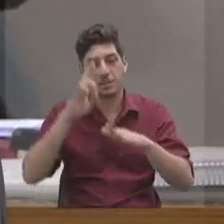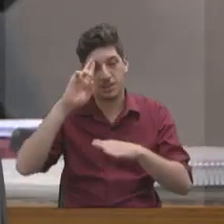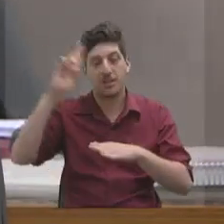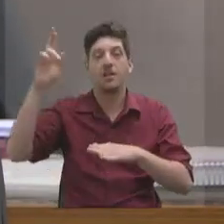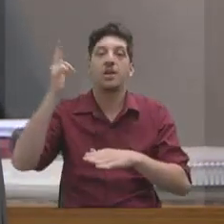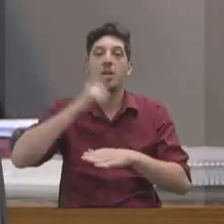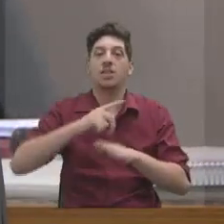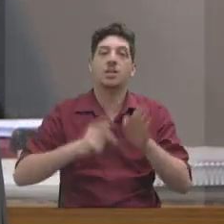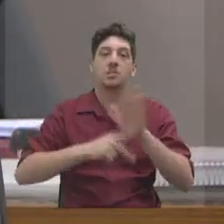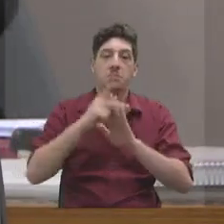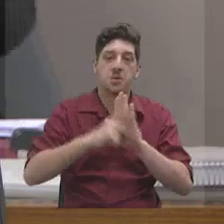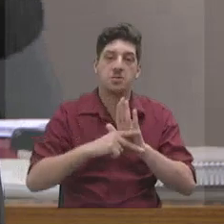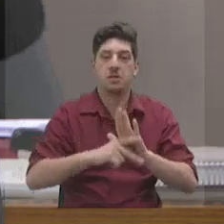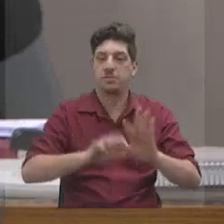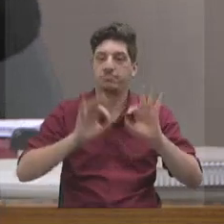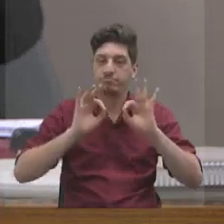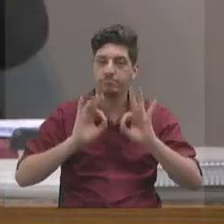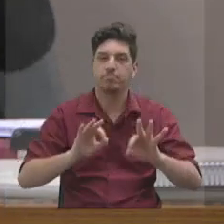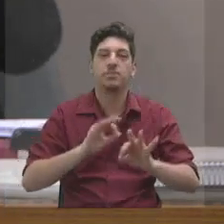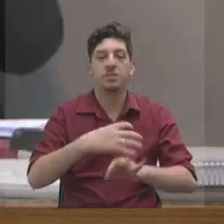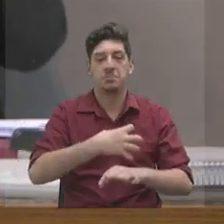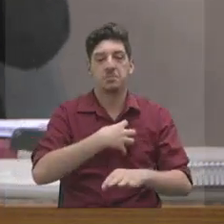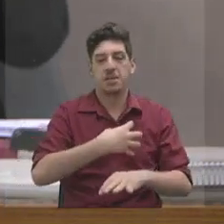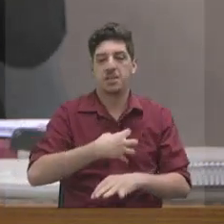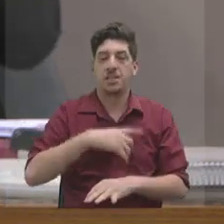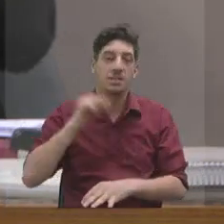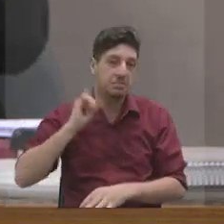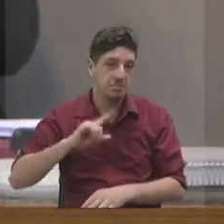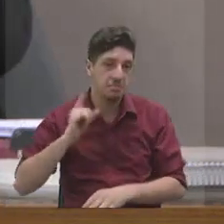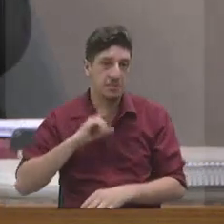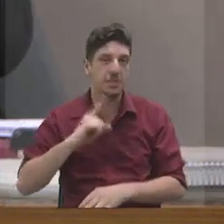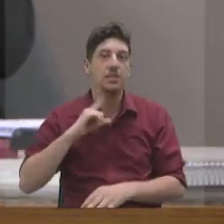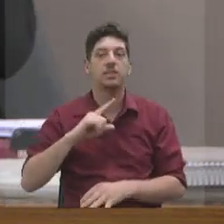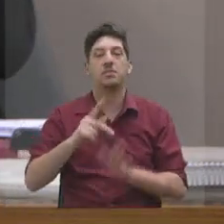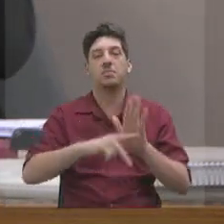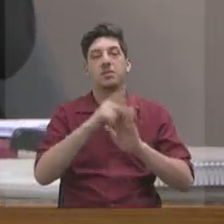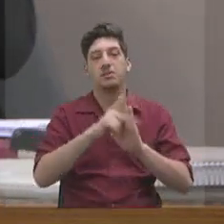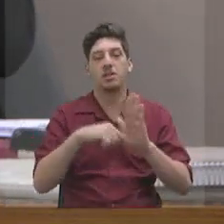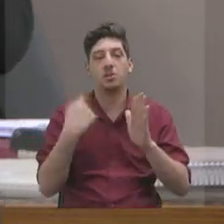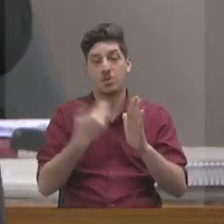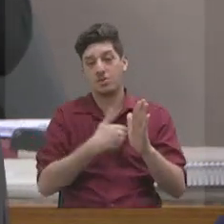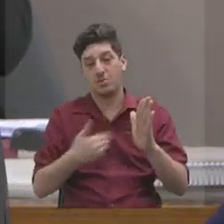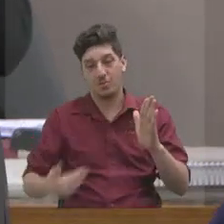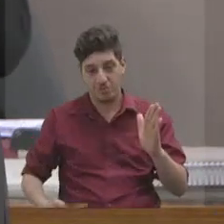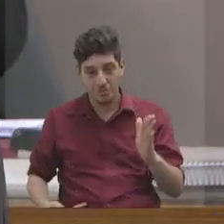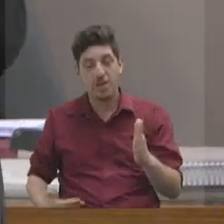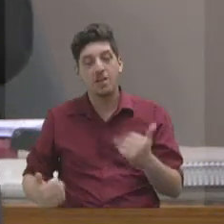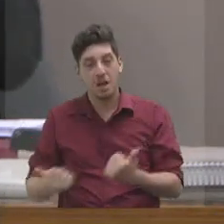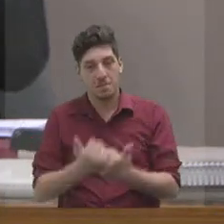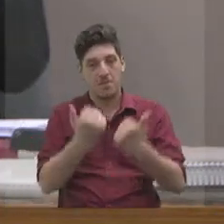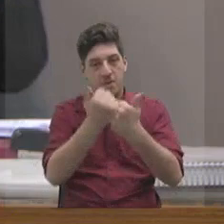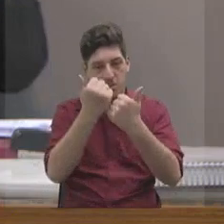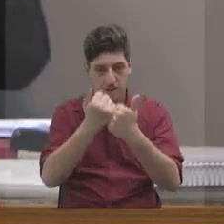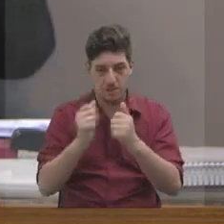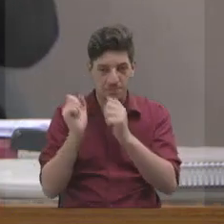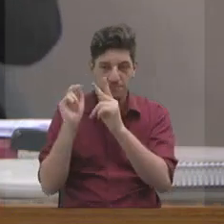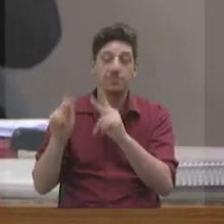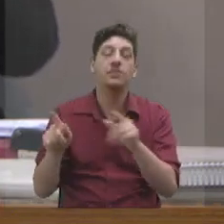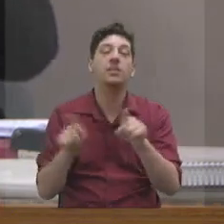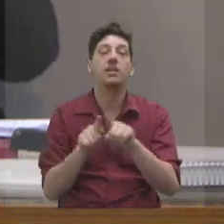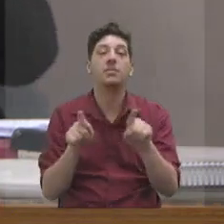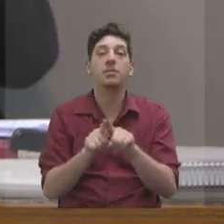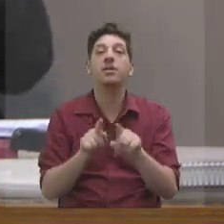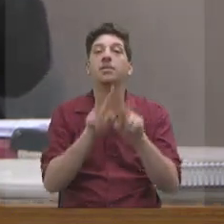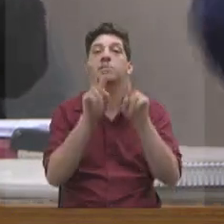projeto também magnitude do projeto da Bahia em Minas então um projeto que tem todo o apoio do Estado também tá certo no que diz respeito a